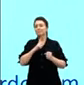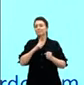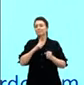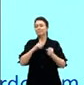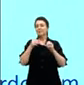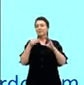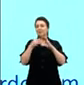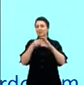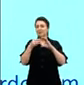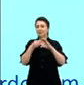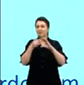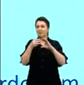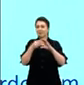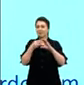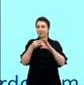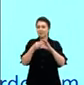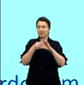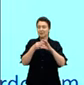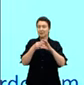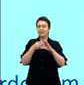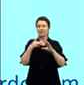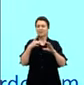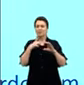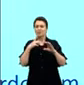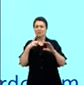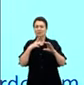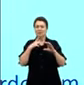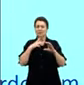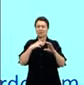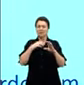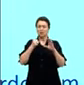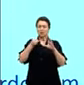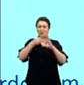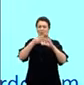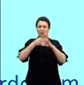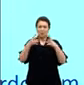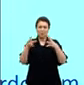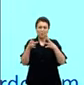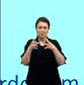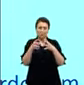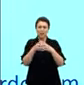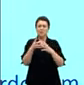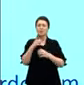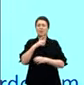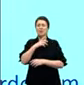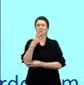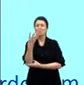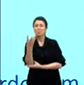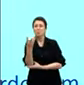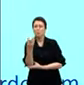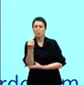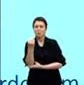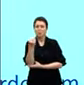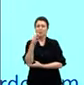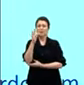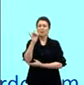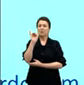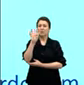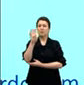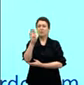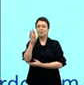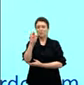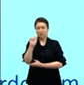células encerradas em uma matriz extracelular rica, principalmente em fibras colágenas